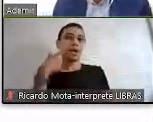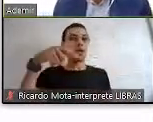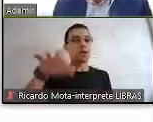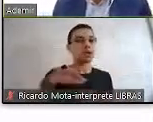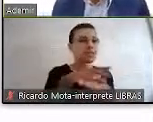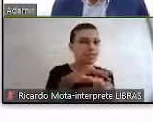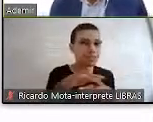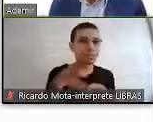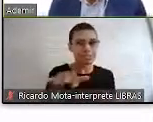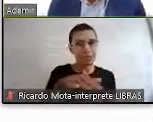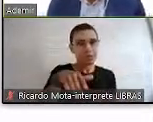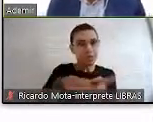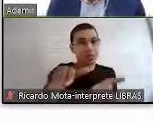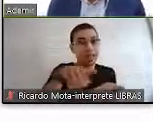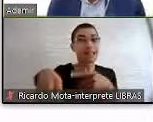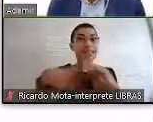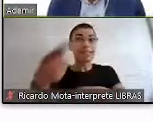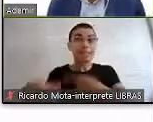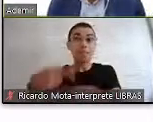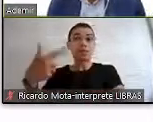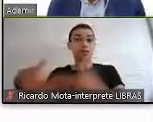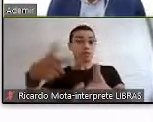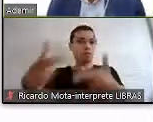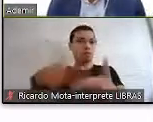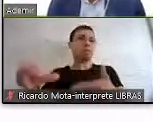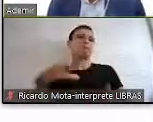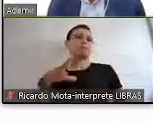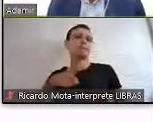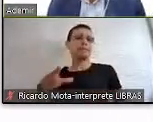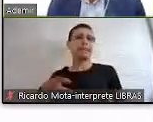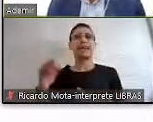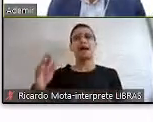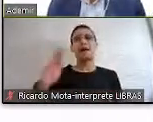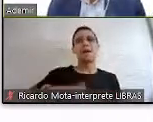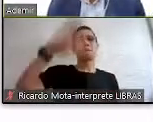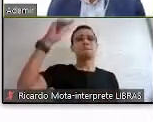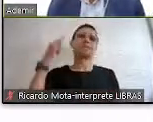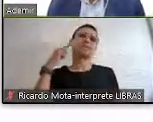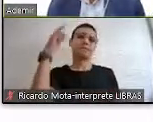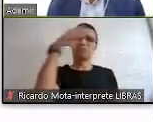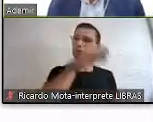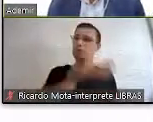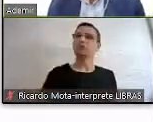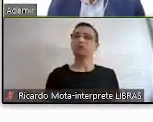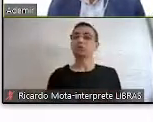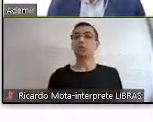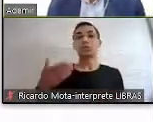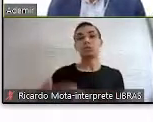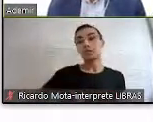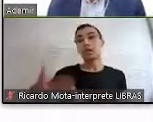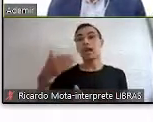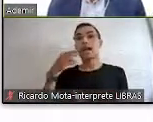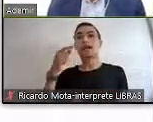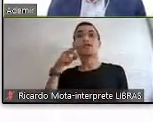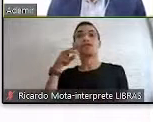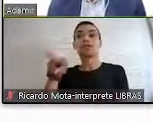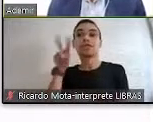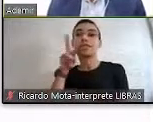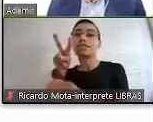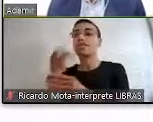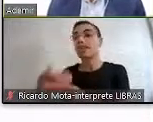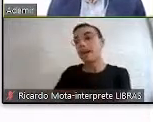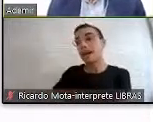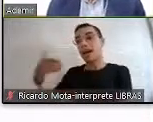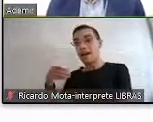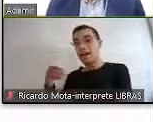sistema funcional. A preventiva aumenta a vida útil da nossa edificação.